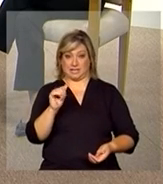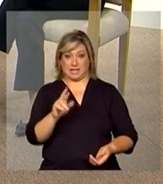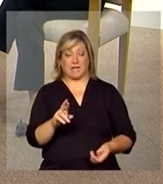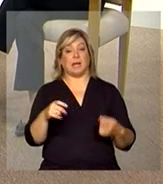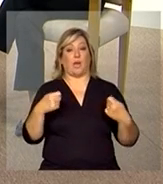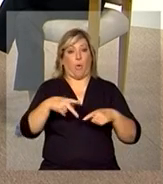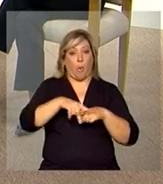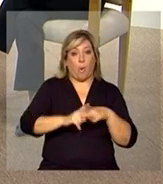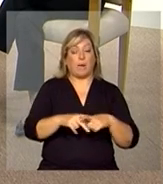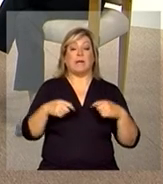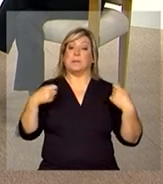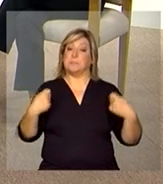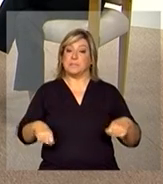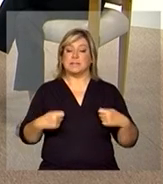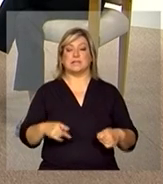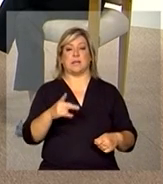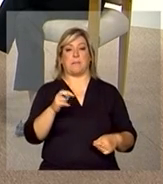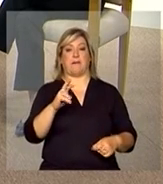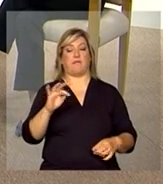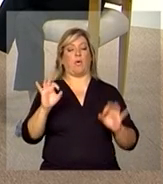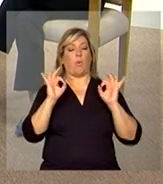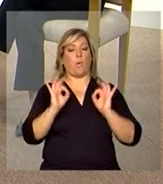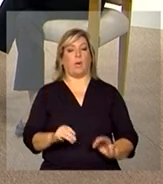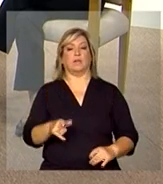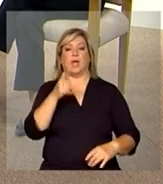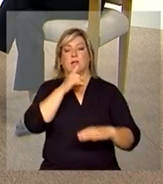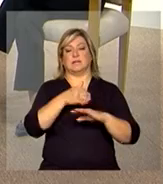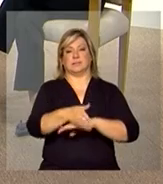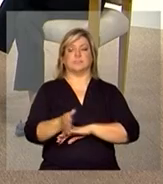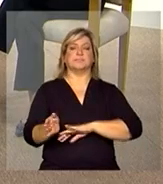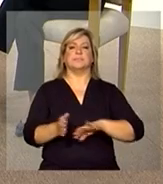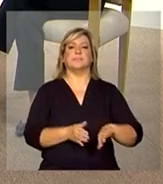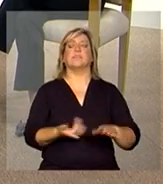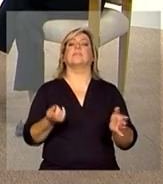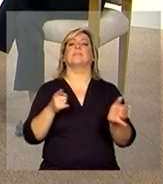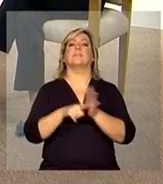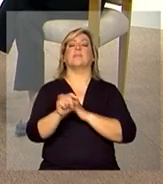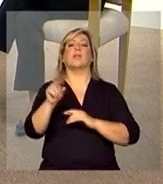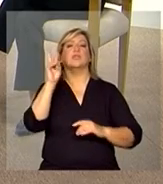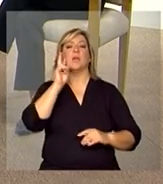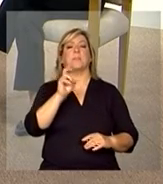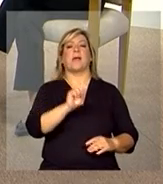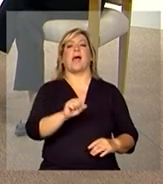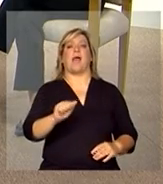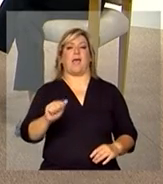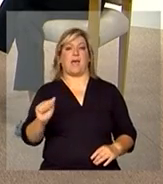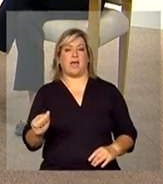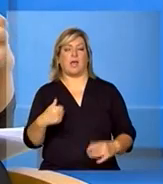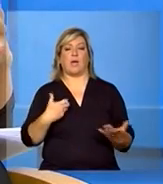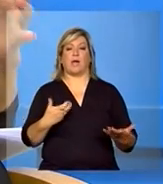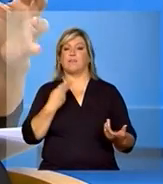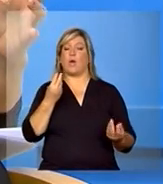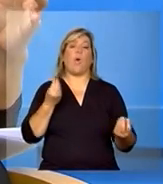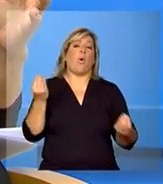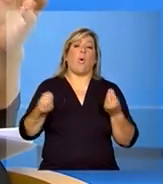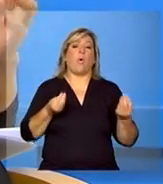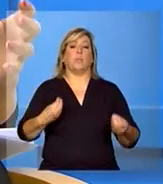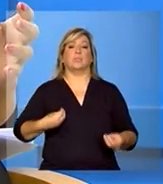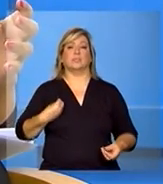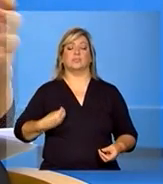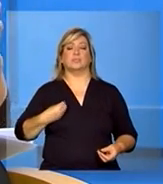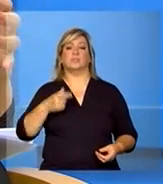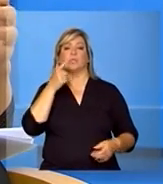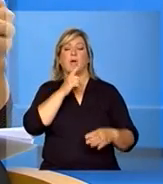precisa ter o perfil correto de acesso e no caso agora eu quero falar um pouquinho sobre o saa e como é que funciona o nível de